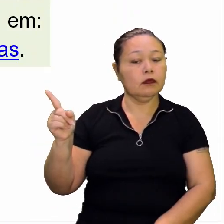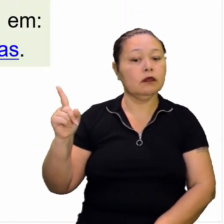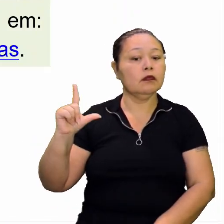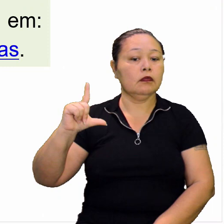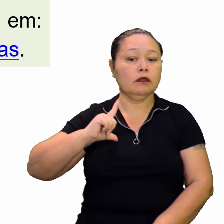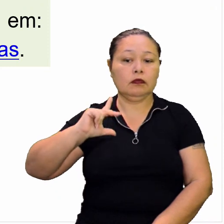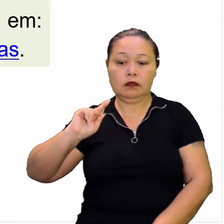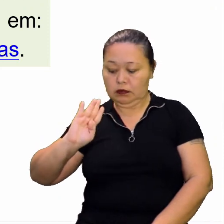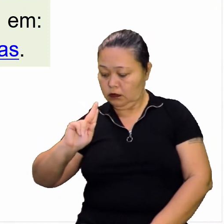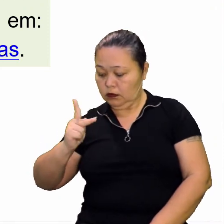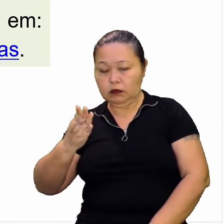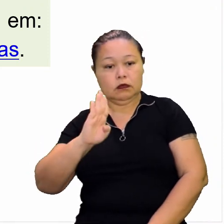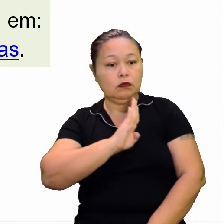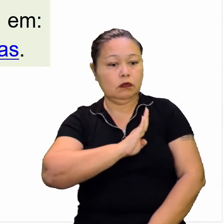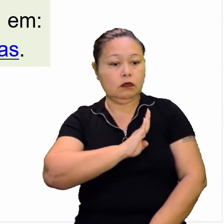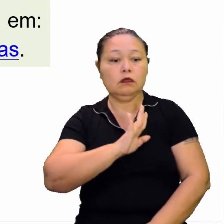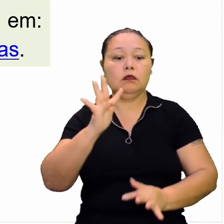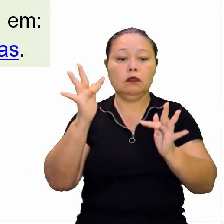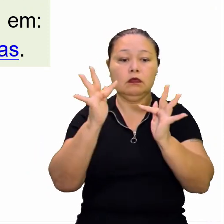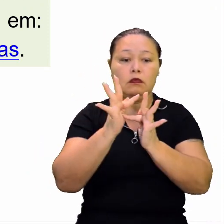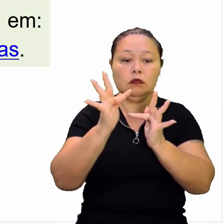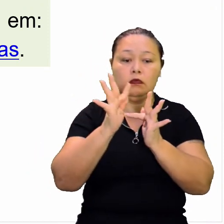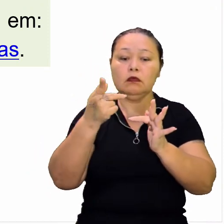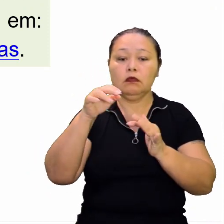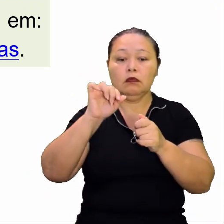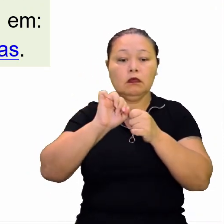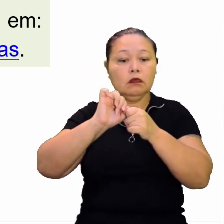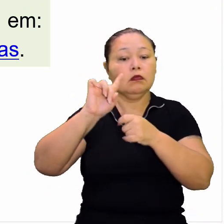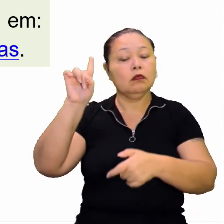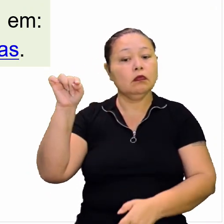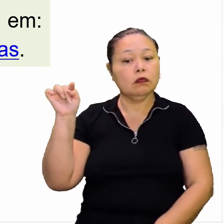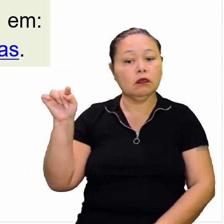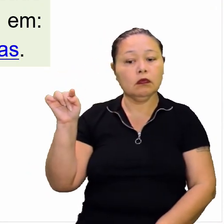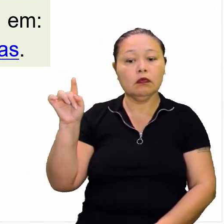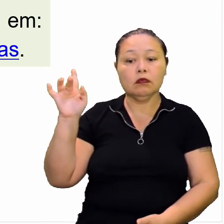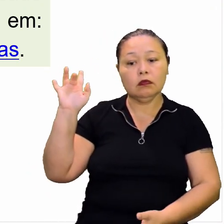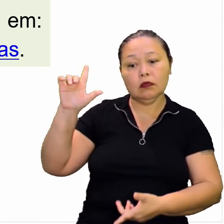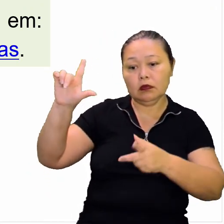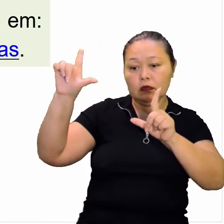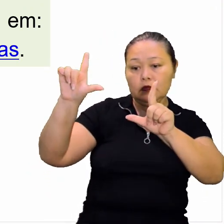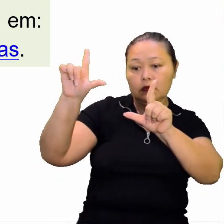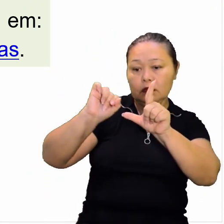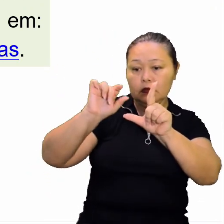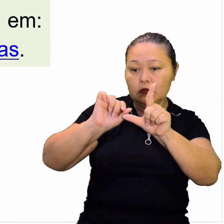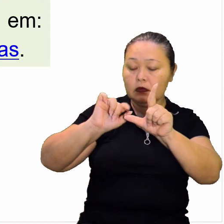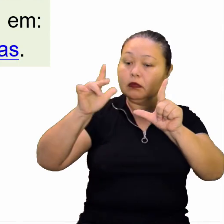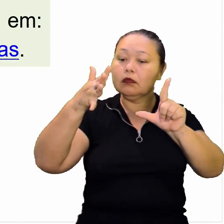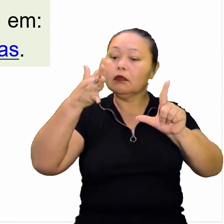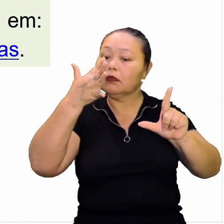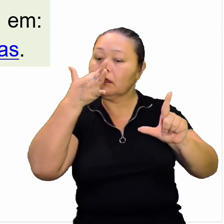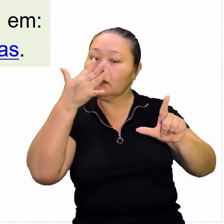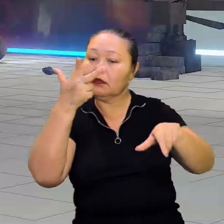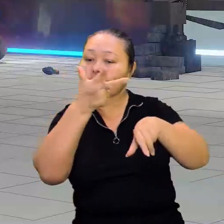temos os Hebreus, Fenício e Persa, traduzido. Então, aperte no clique e assista esse